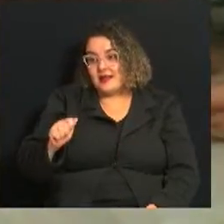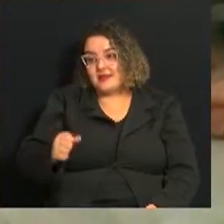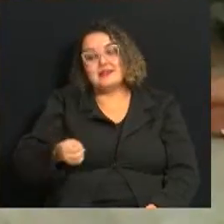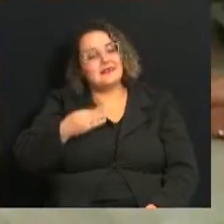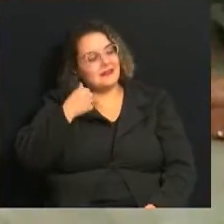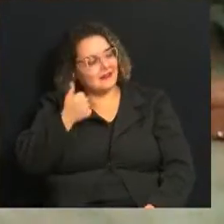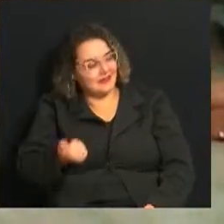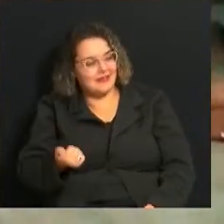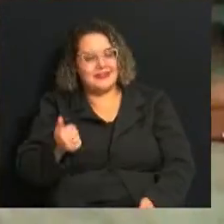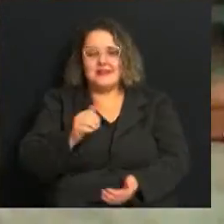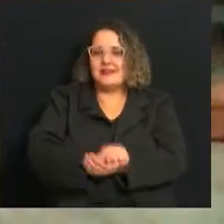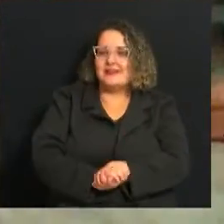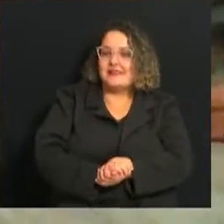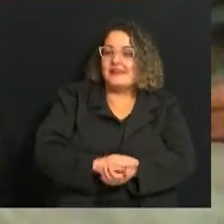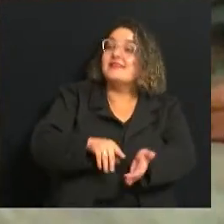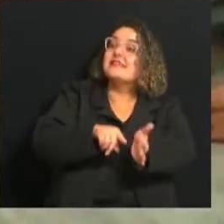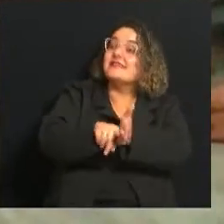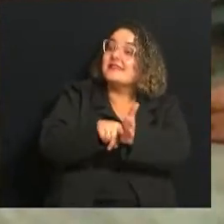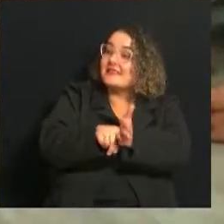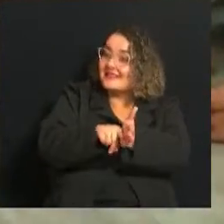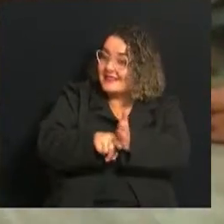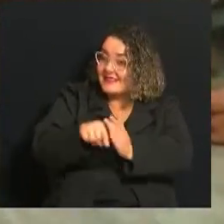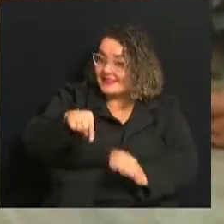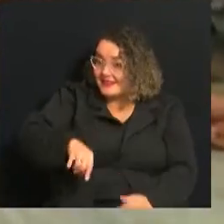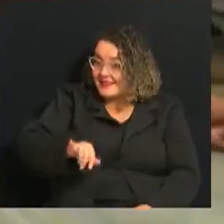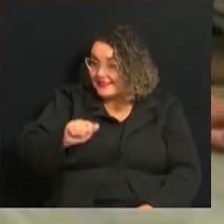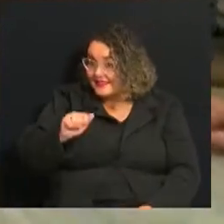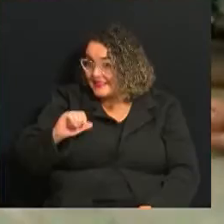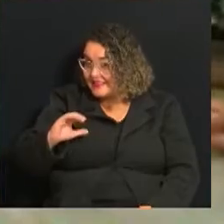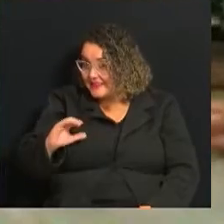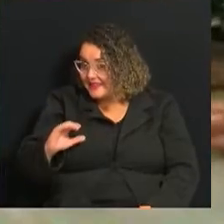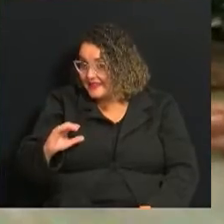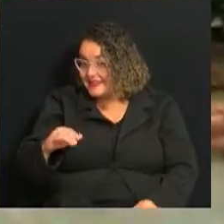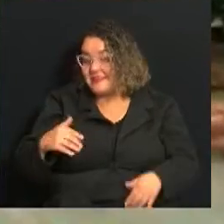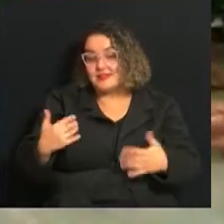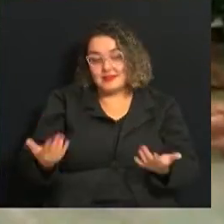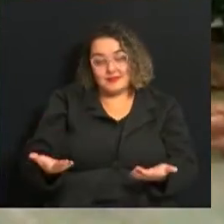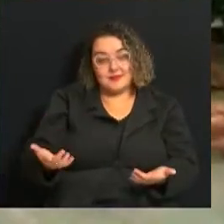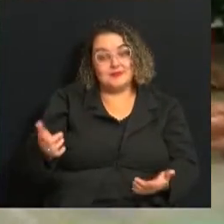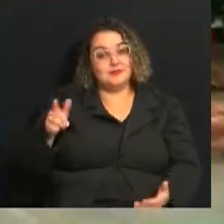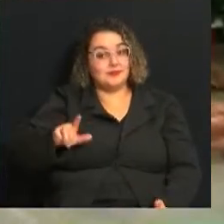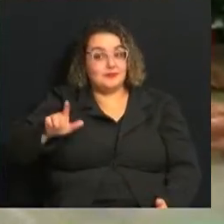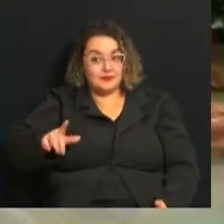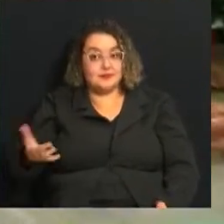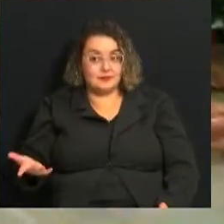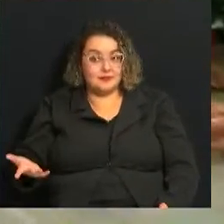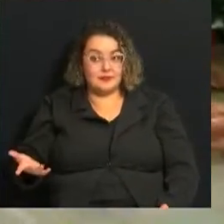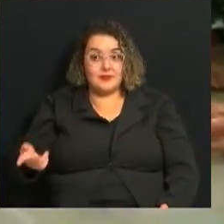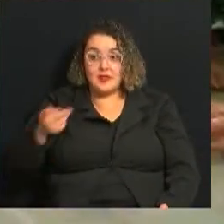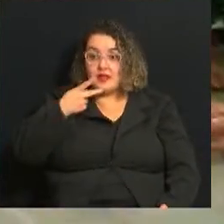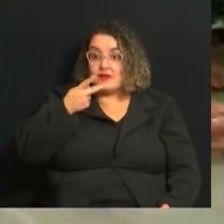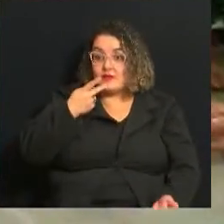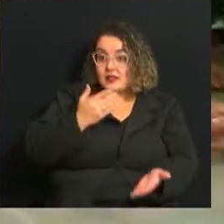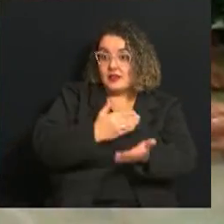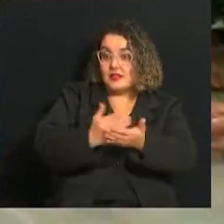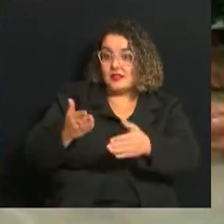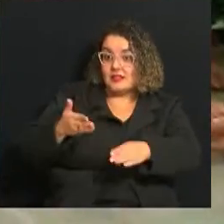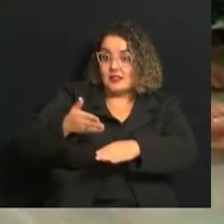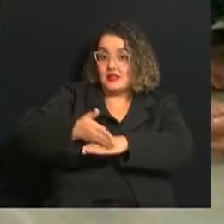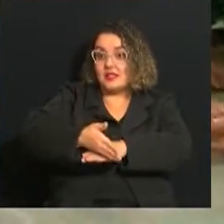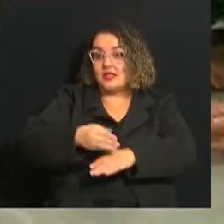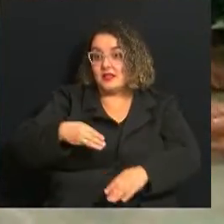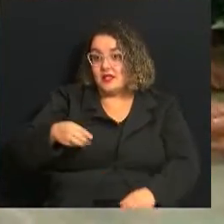é pesquisadora aqui do IAC e, evidentemente, eu até falei no início da minha participação aqui, né,